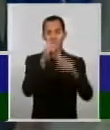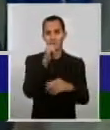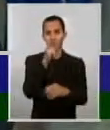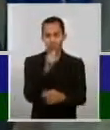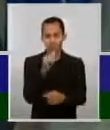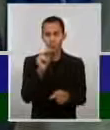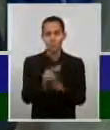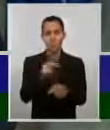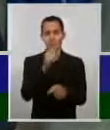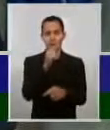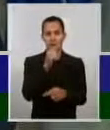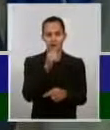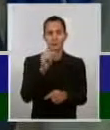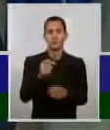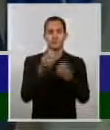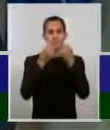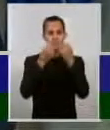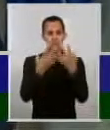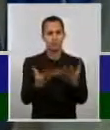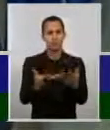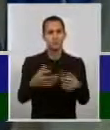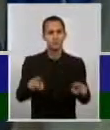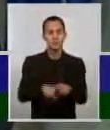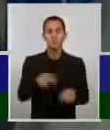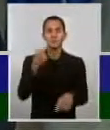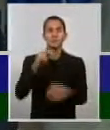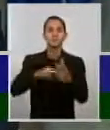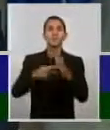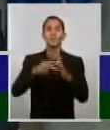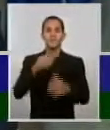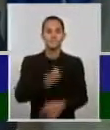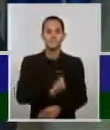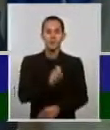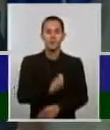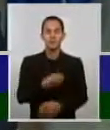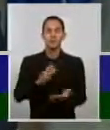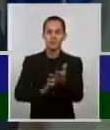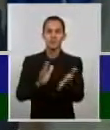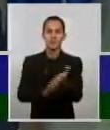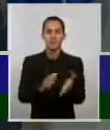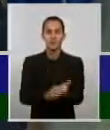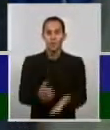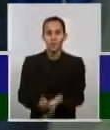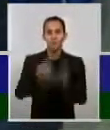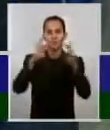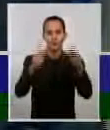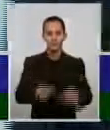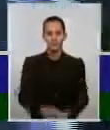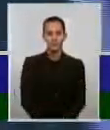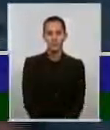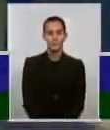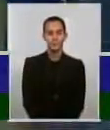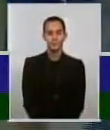cuidar da água. Isso é um bem, isso é vida. Então, está de parabéns. Tem meu apoio total.